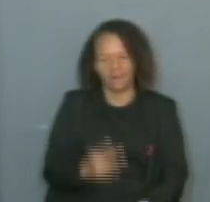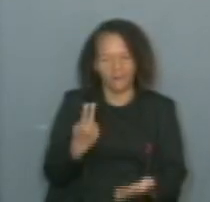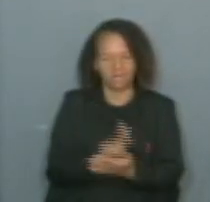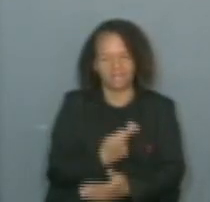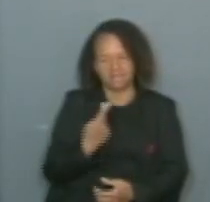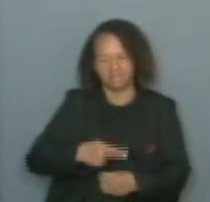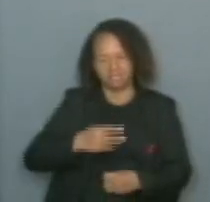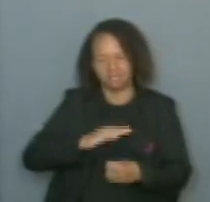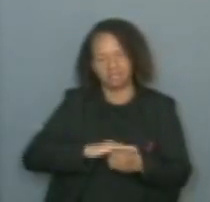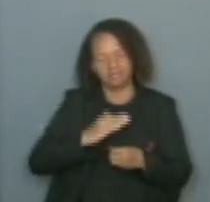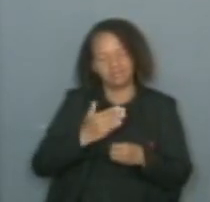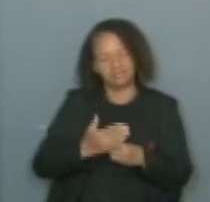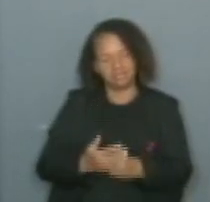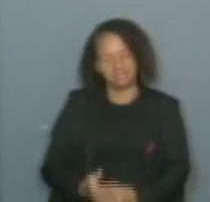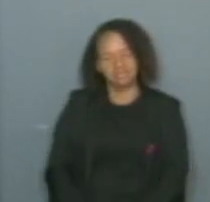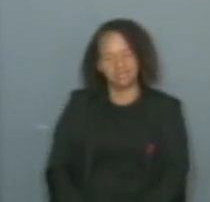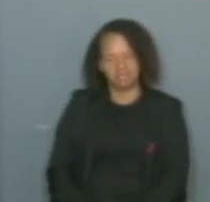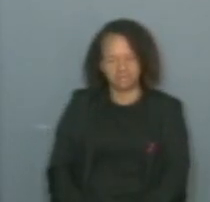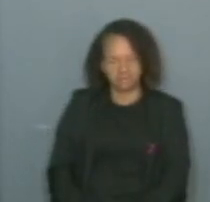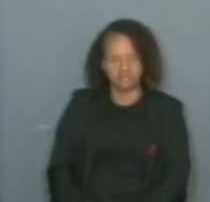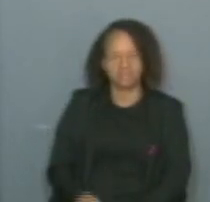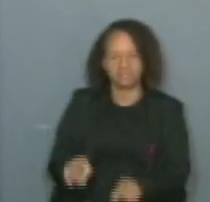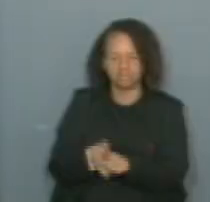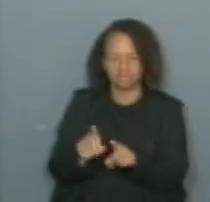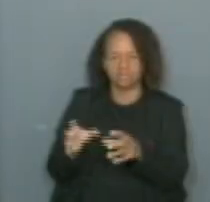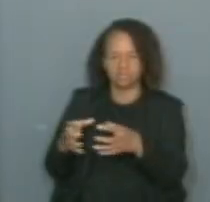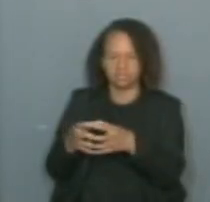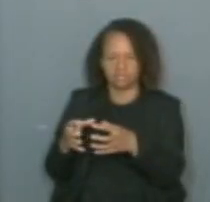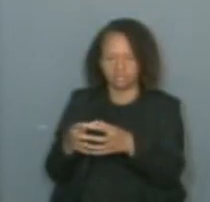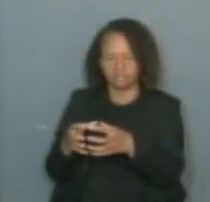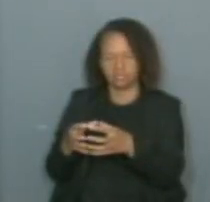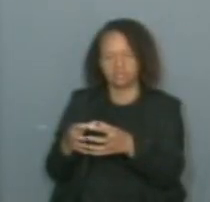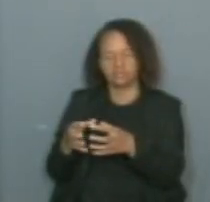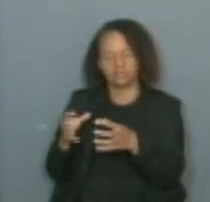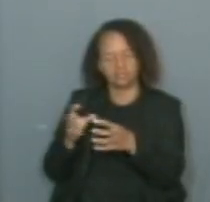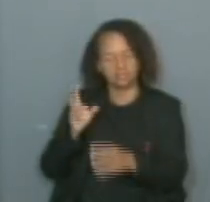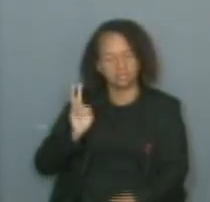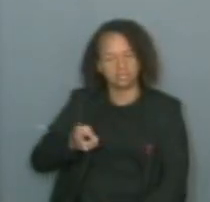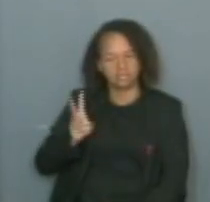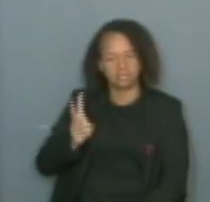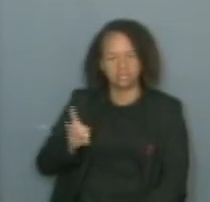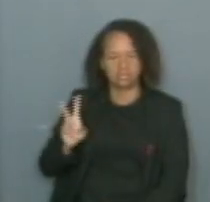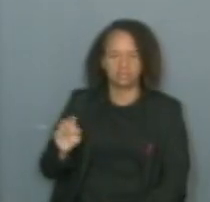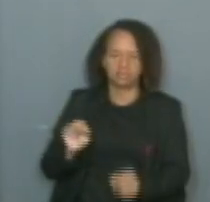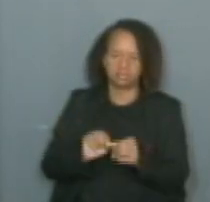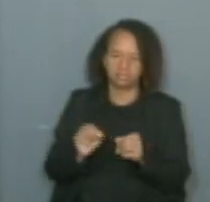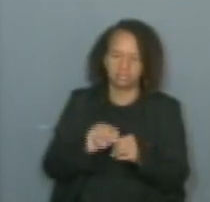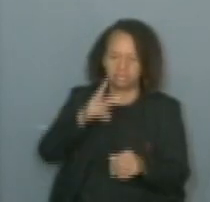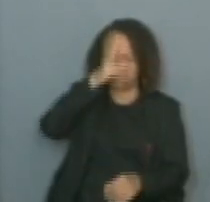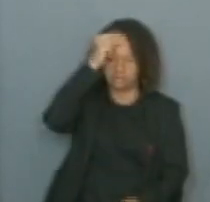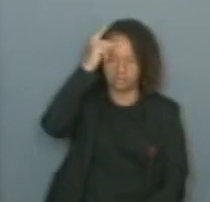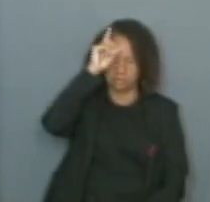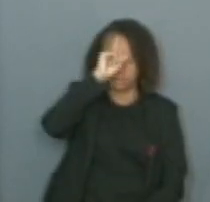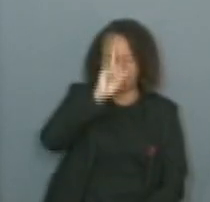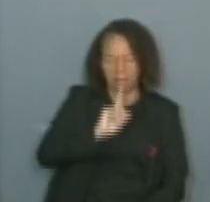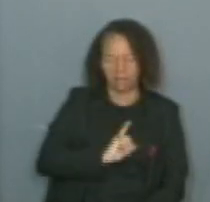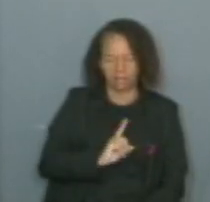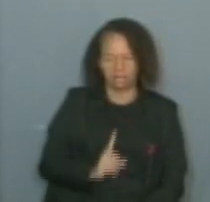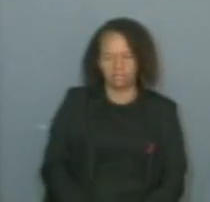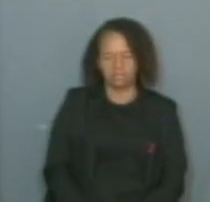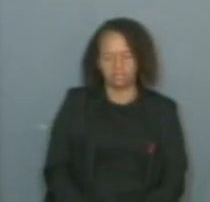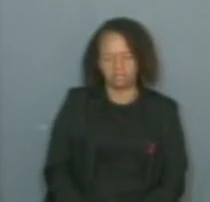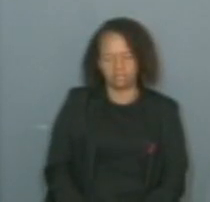nessa casa e que acontece nas comissões, que se submete a fazer o que a prefeitura quer.